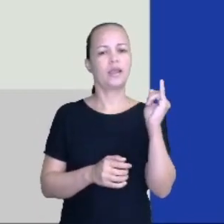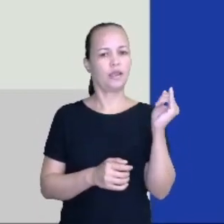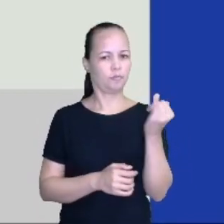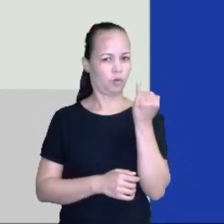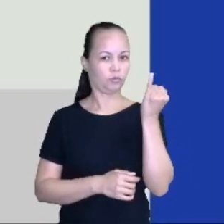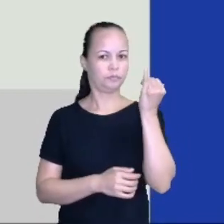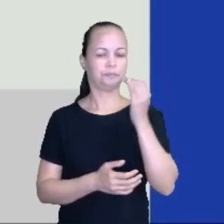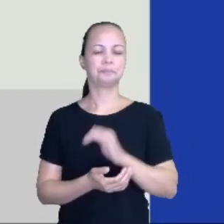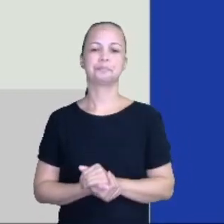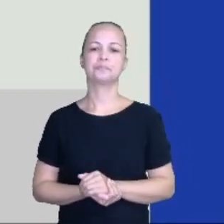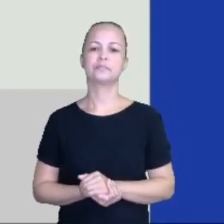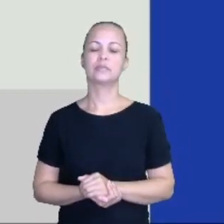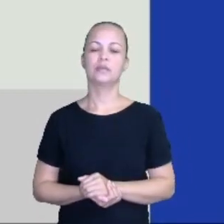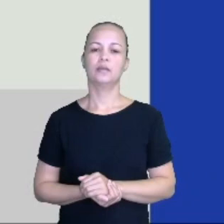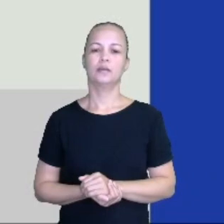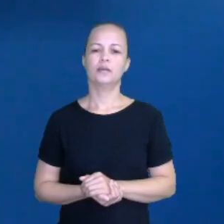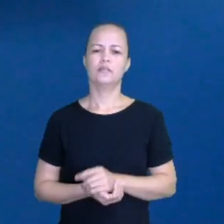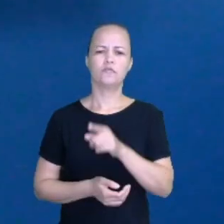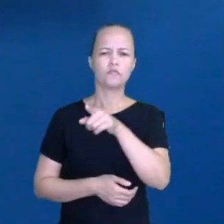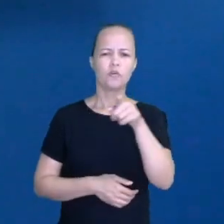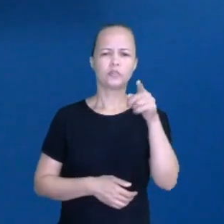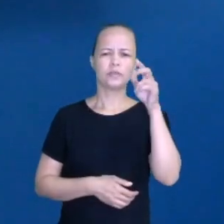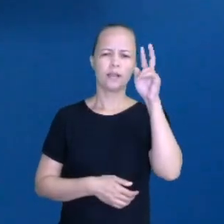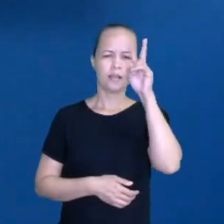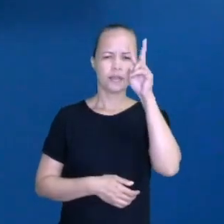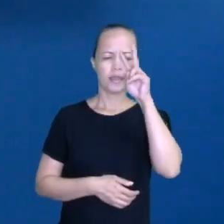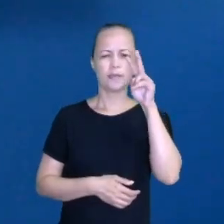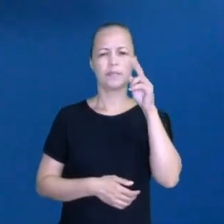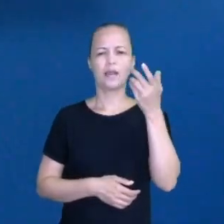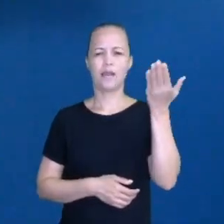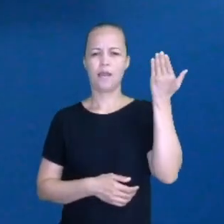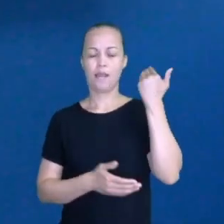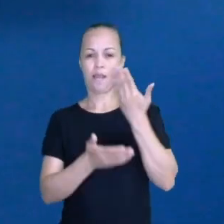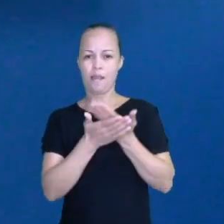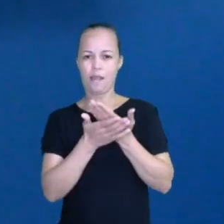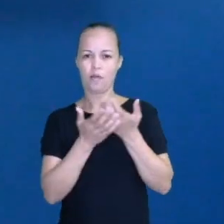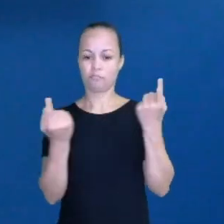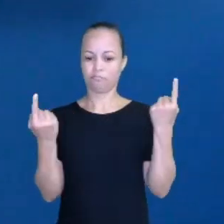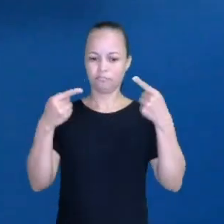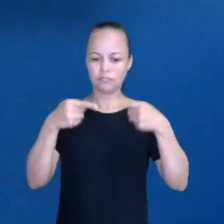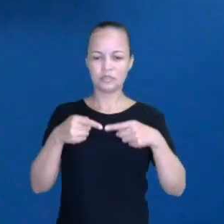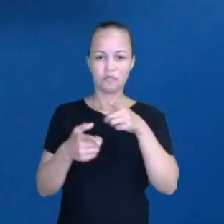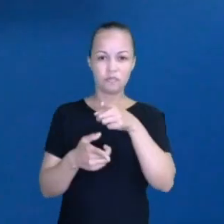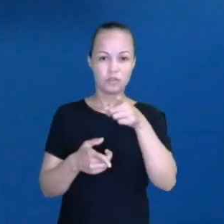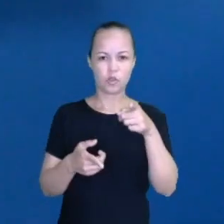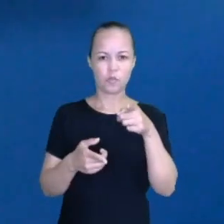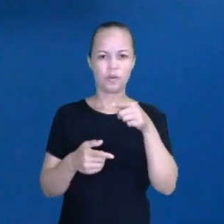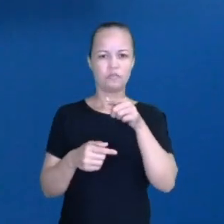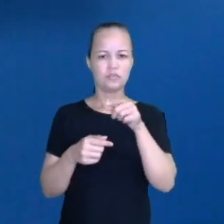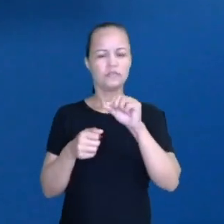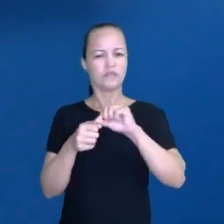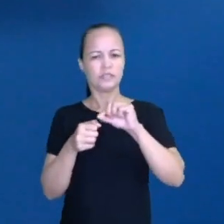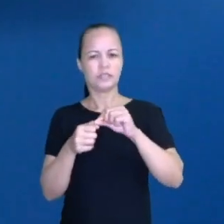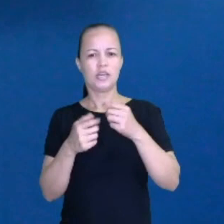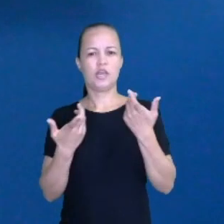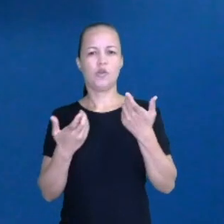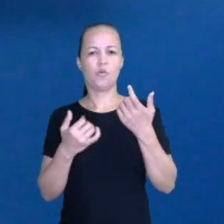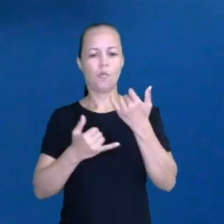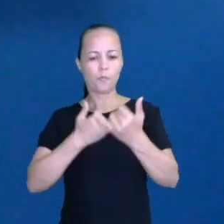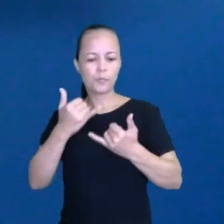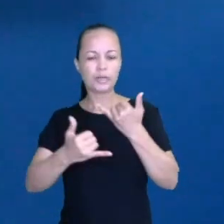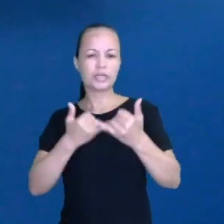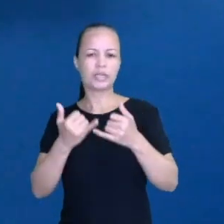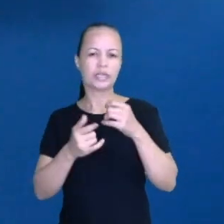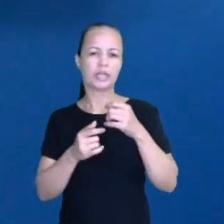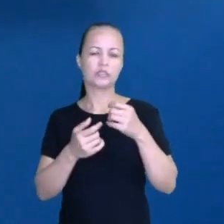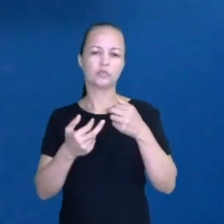em reutilizar, você lembra que nas outras aulas eu propus um desafio de você produzir um brinquedo através de um material que você